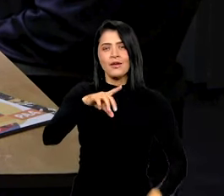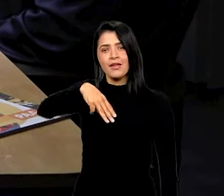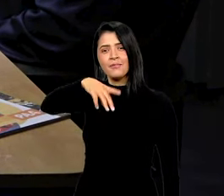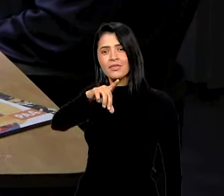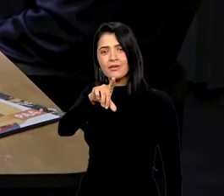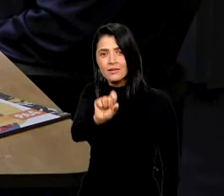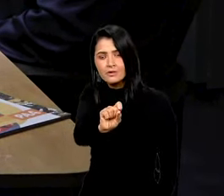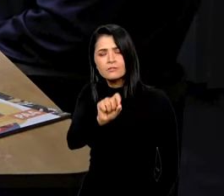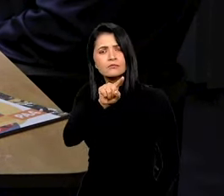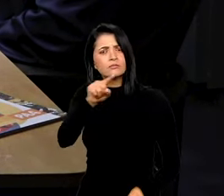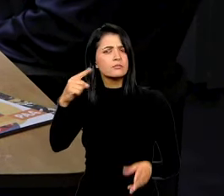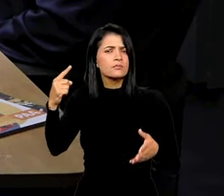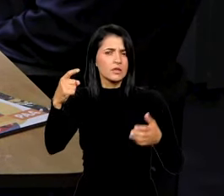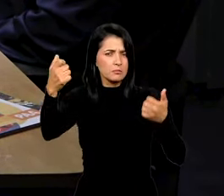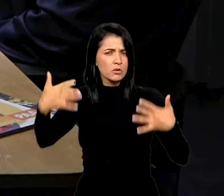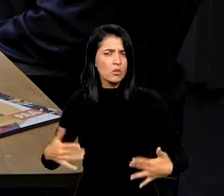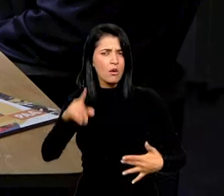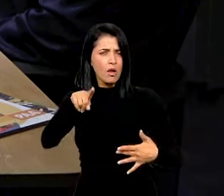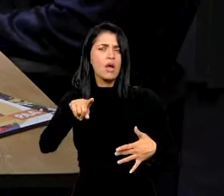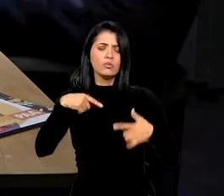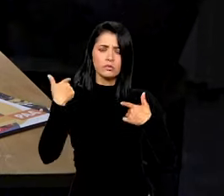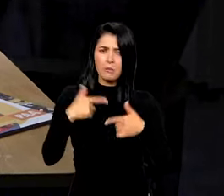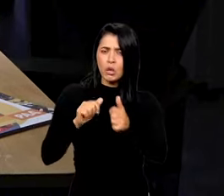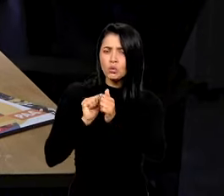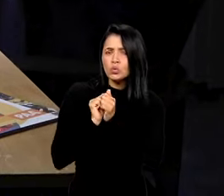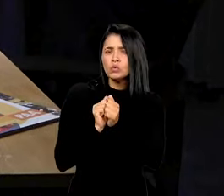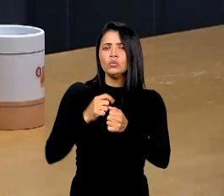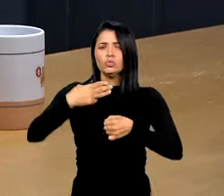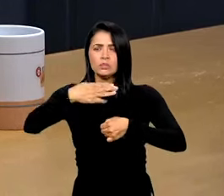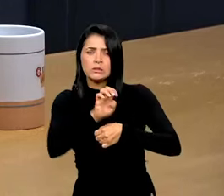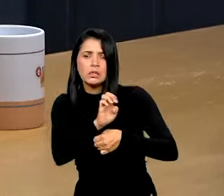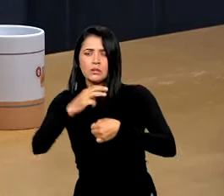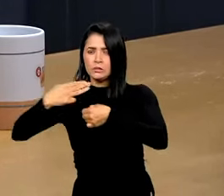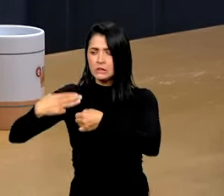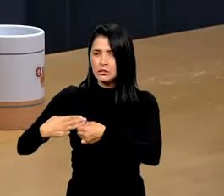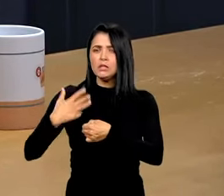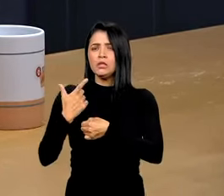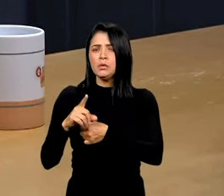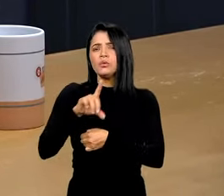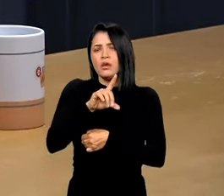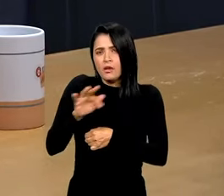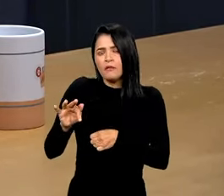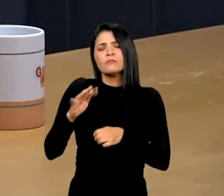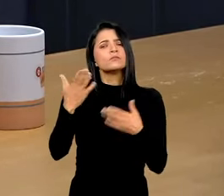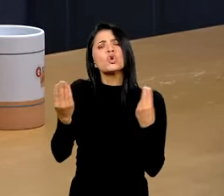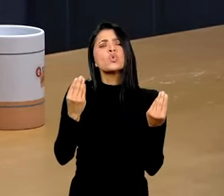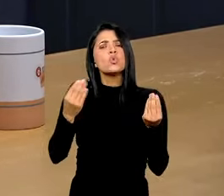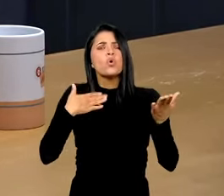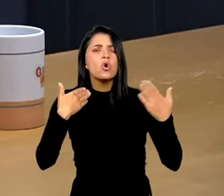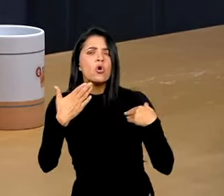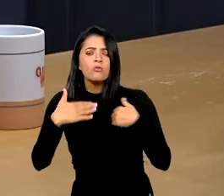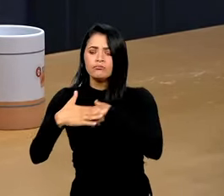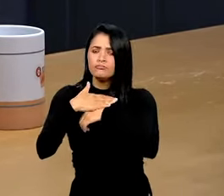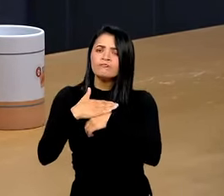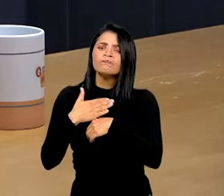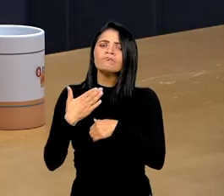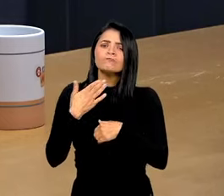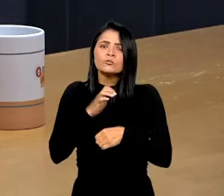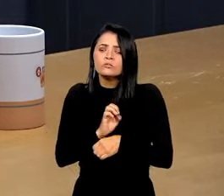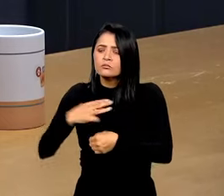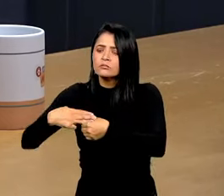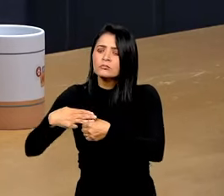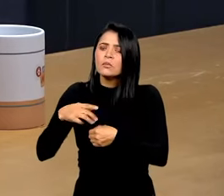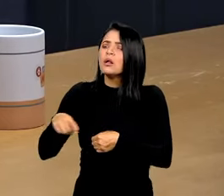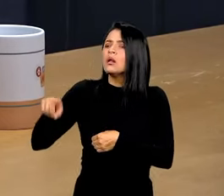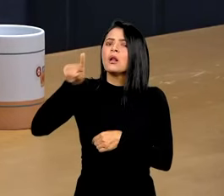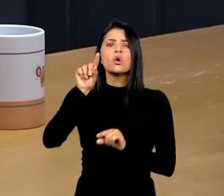trabalho conjunto, né, com estados e municípios, os demais entes federados. Como é que está o diálogo, as parcerias com esses entes federados, no